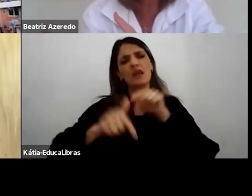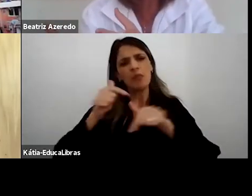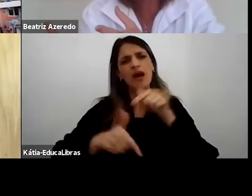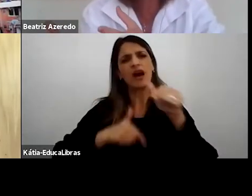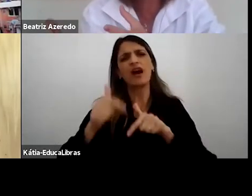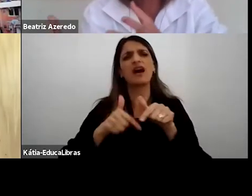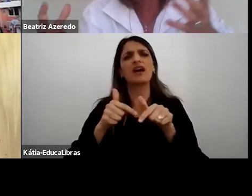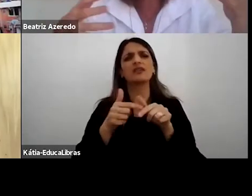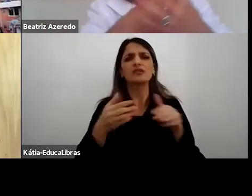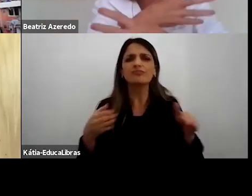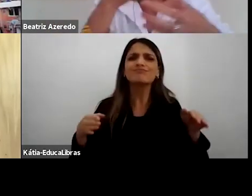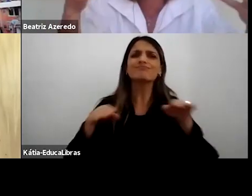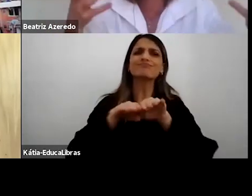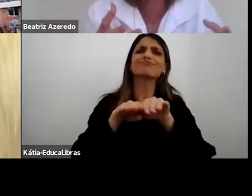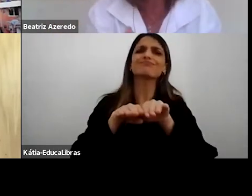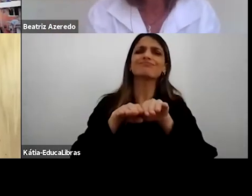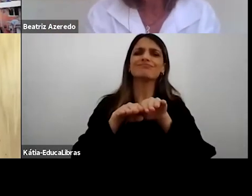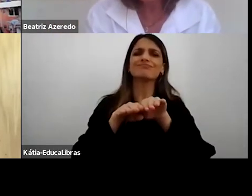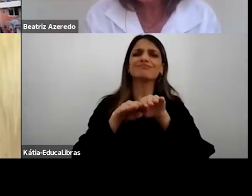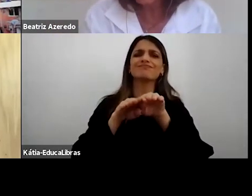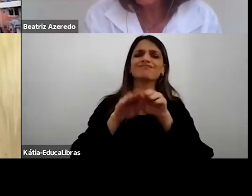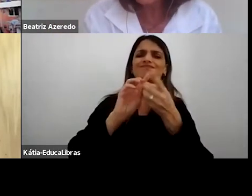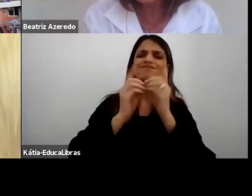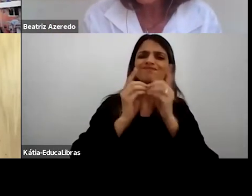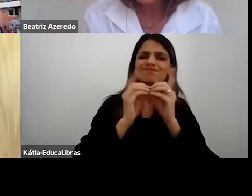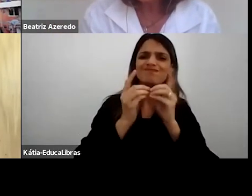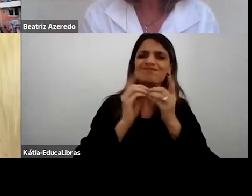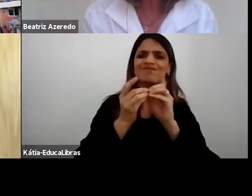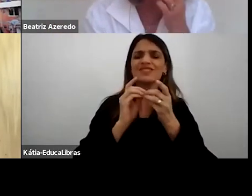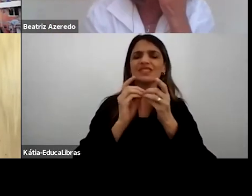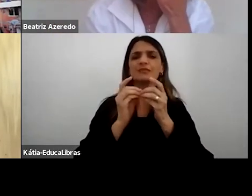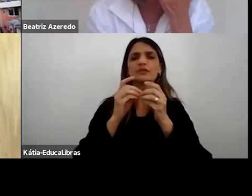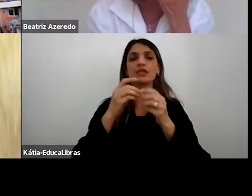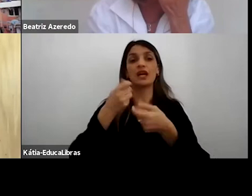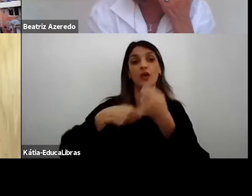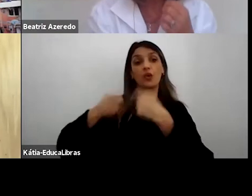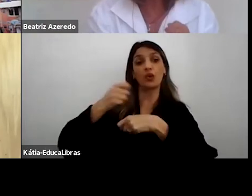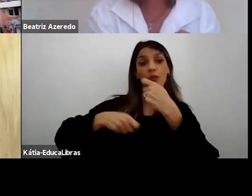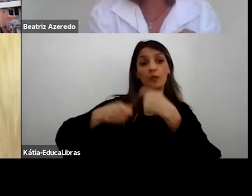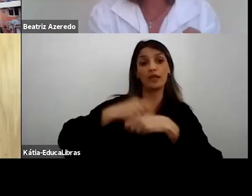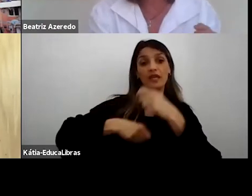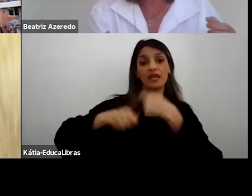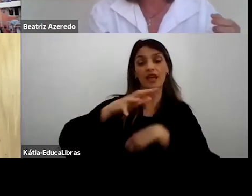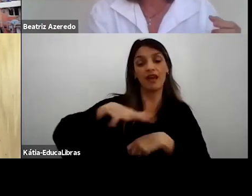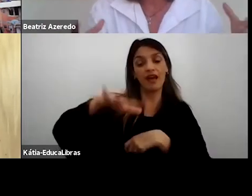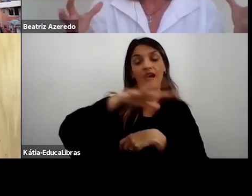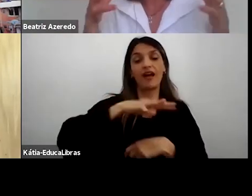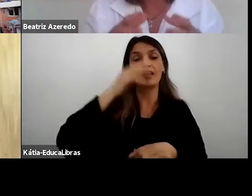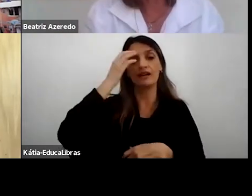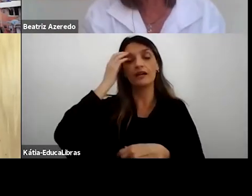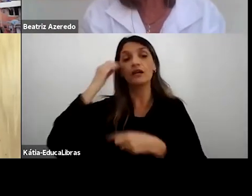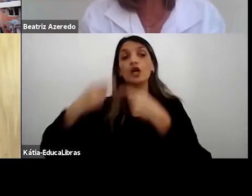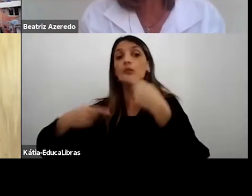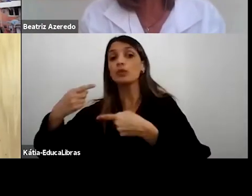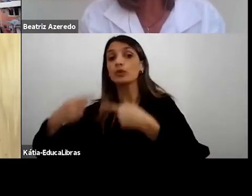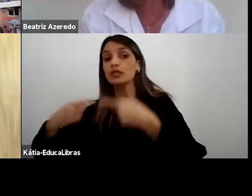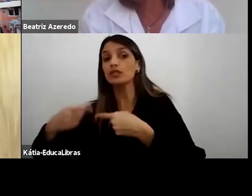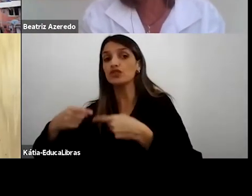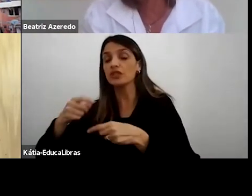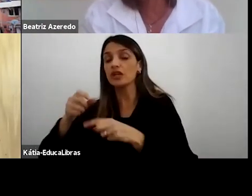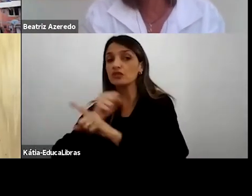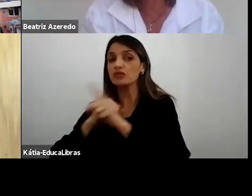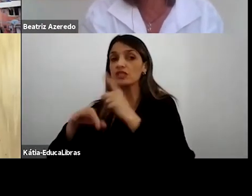mais dinamismo na economia, né? Esse círculo virtuoso entre política econômica e política social e essa